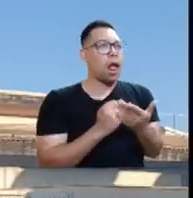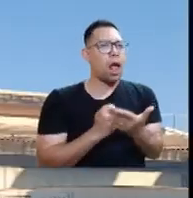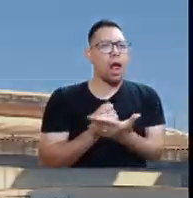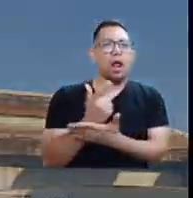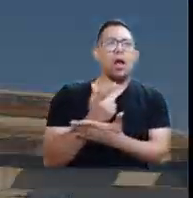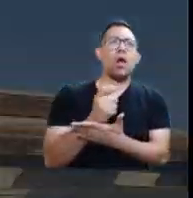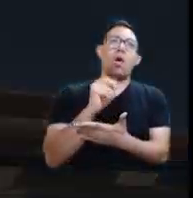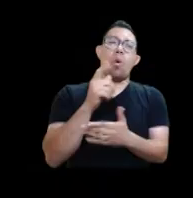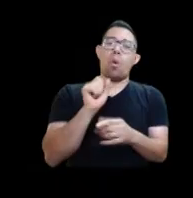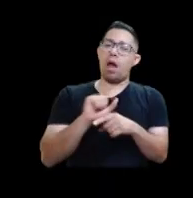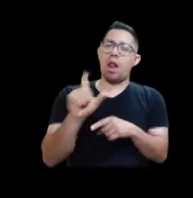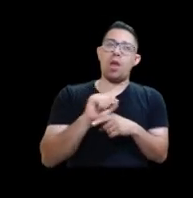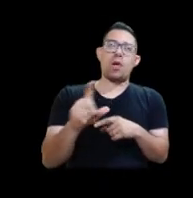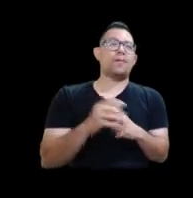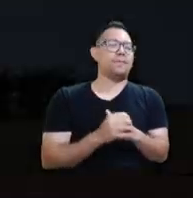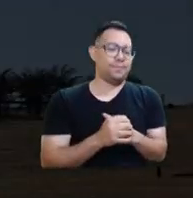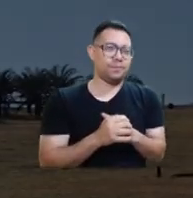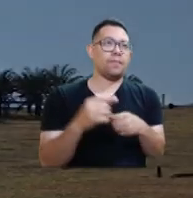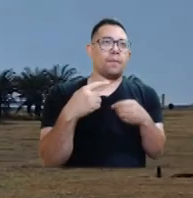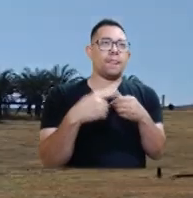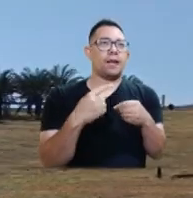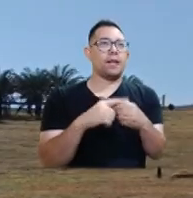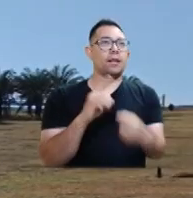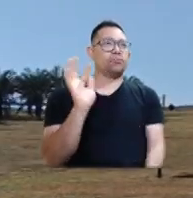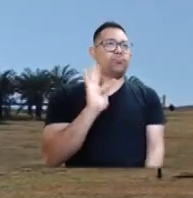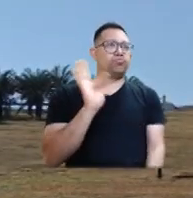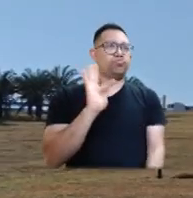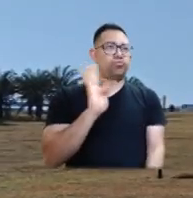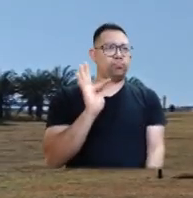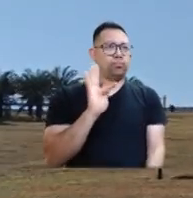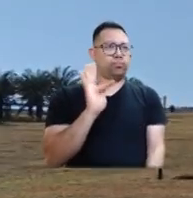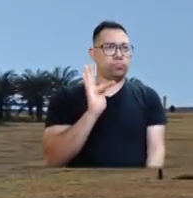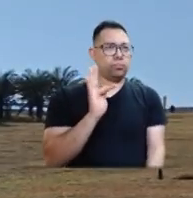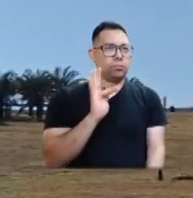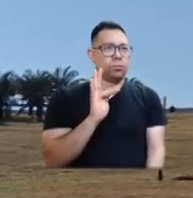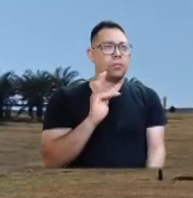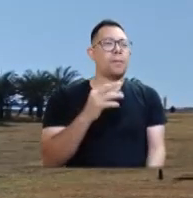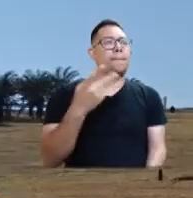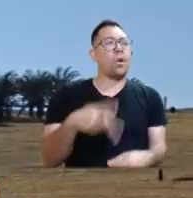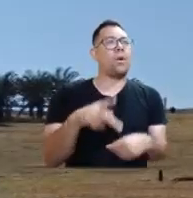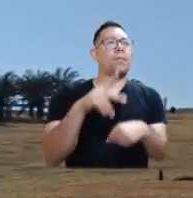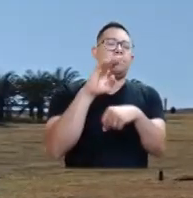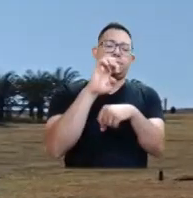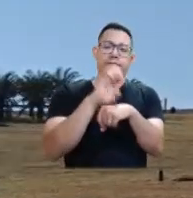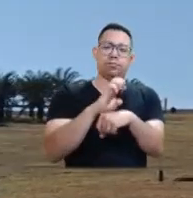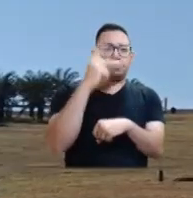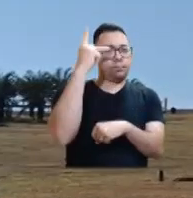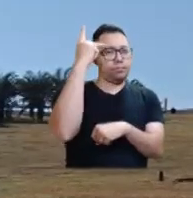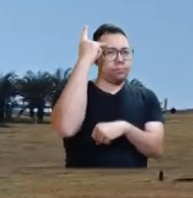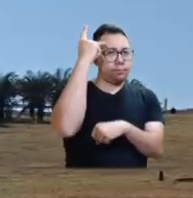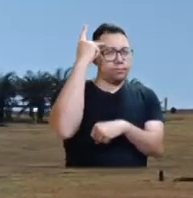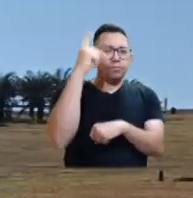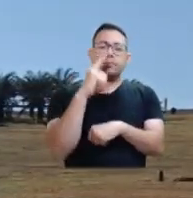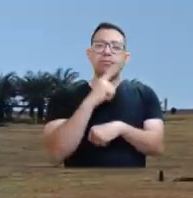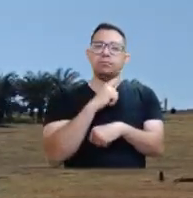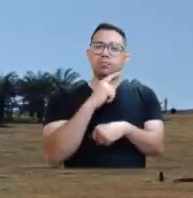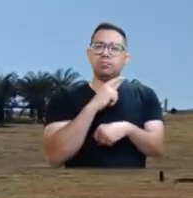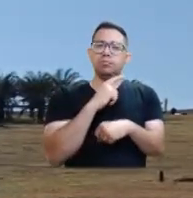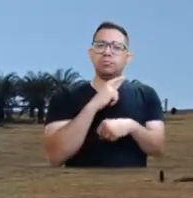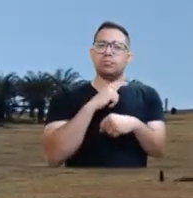filme. Na cidade de Franca, interior de São Paulo, existiu uma